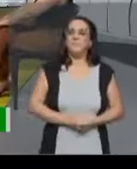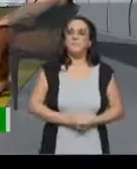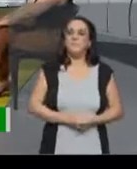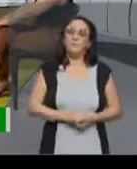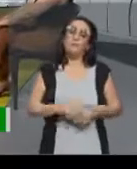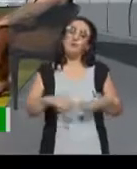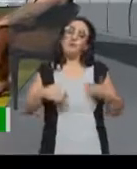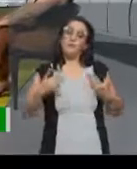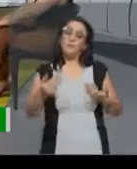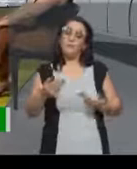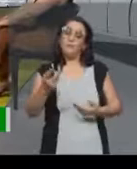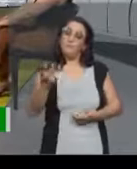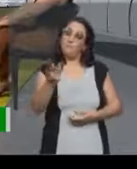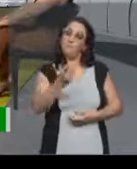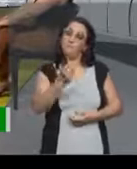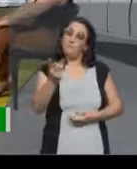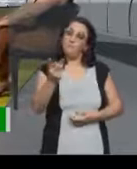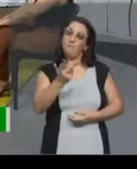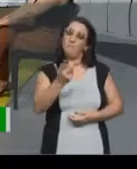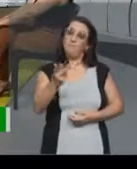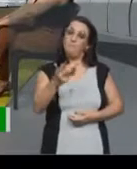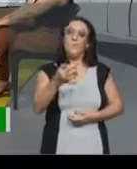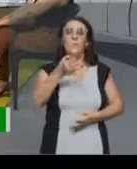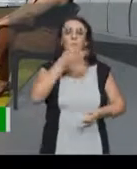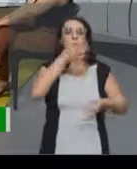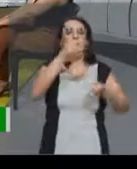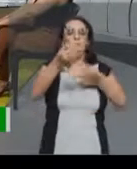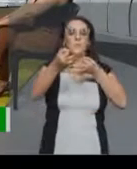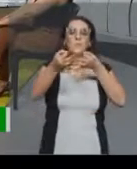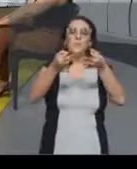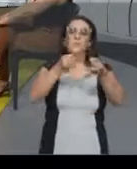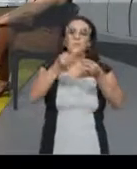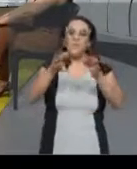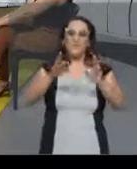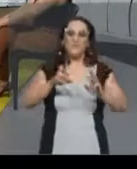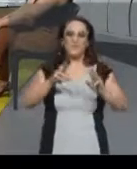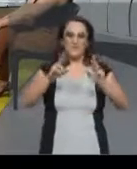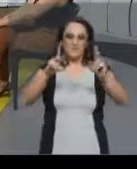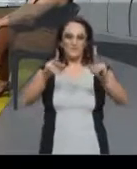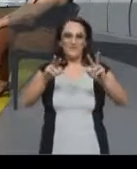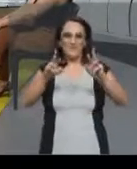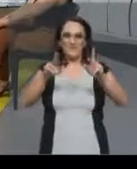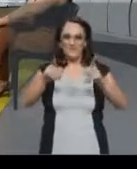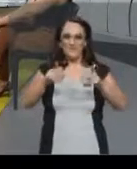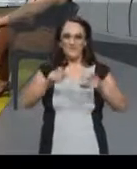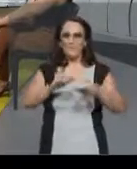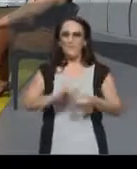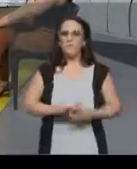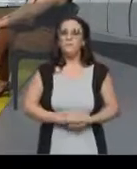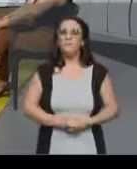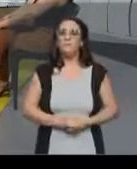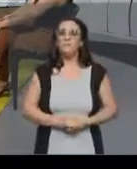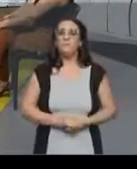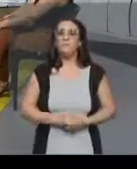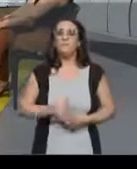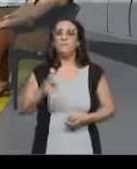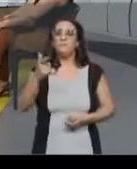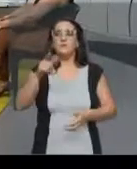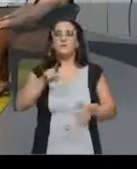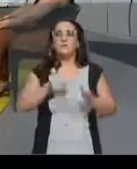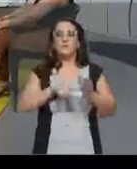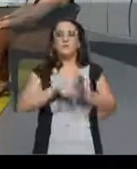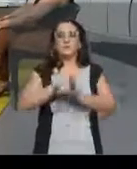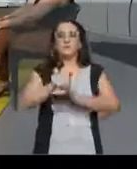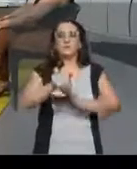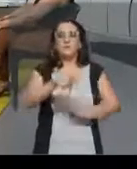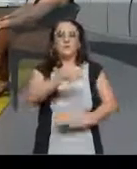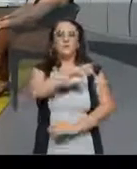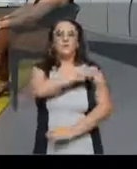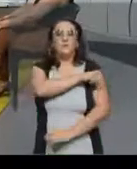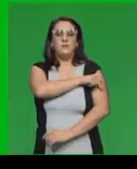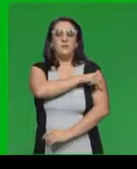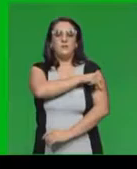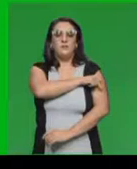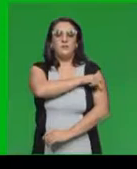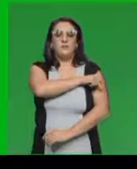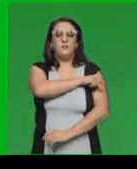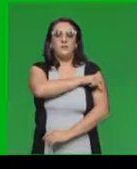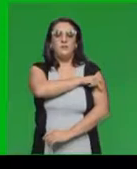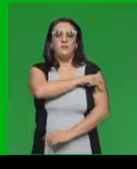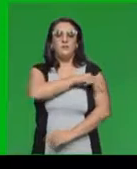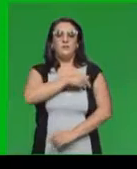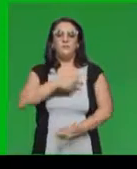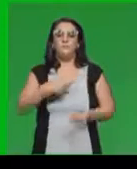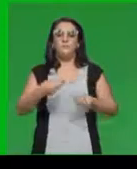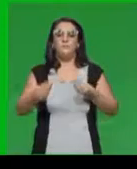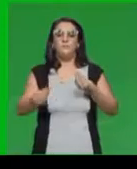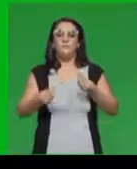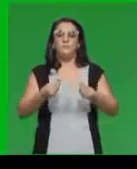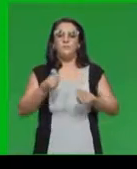São duas opções aí. Vamos para a próxima. Nossa próxima questão do 7º ano. Como deve